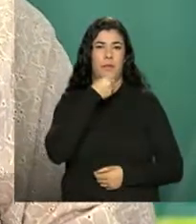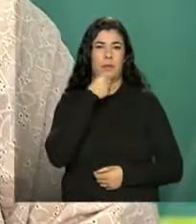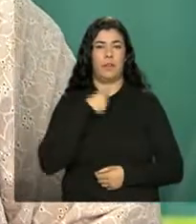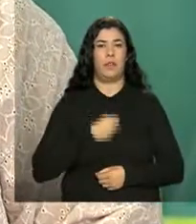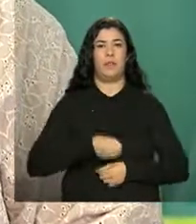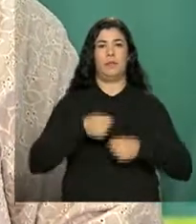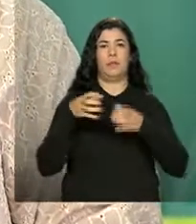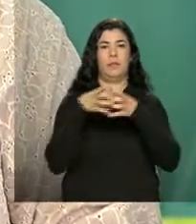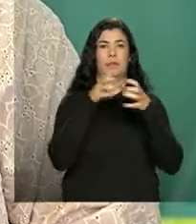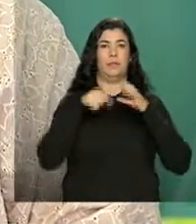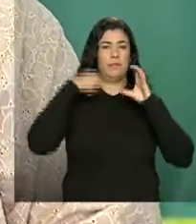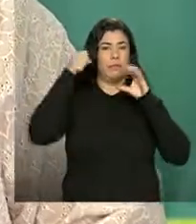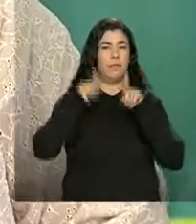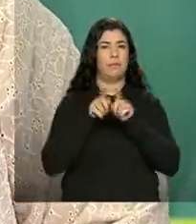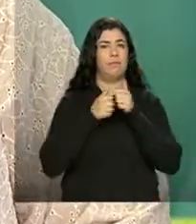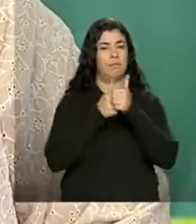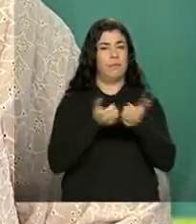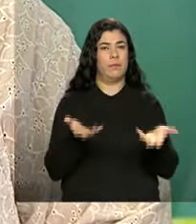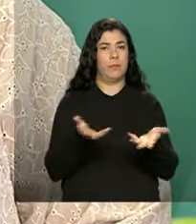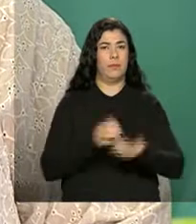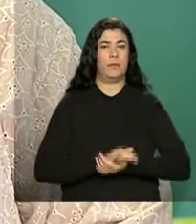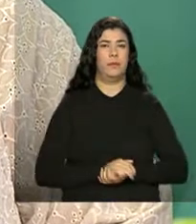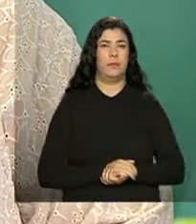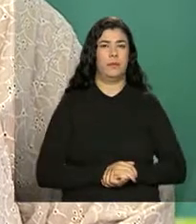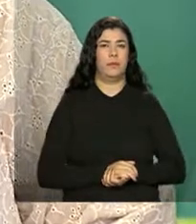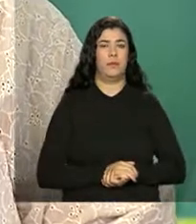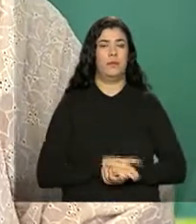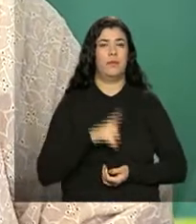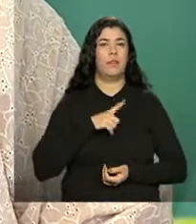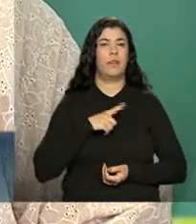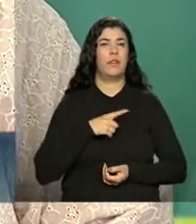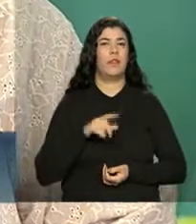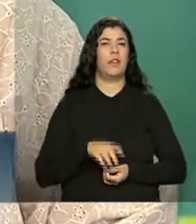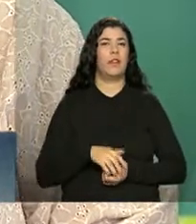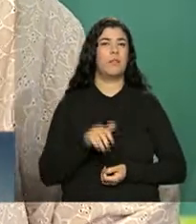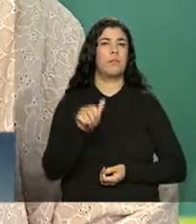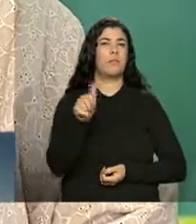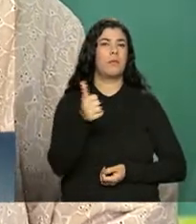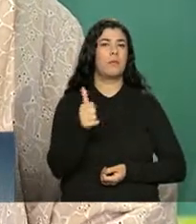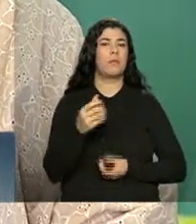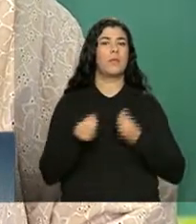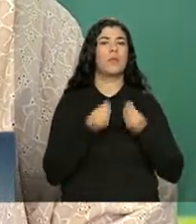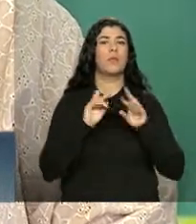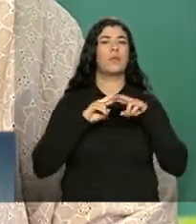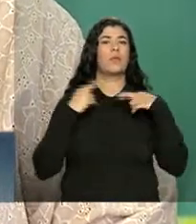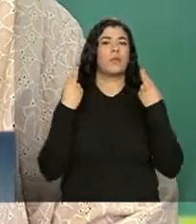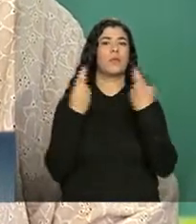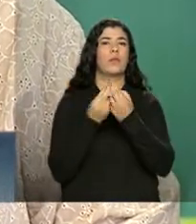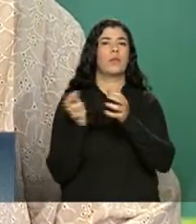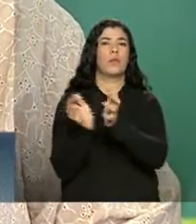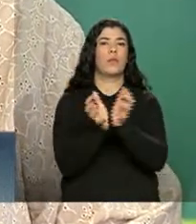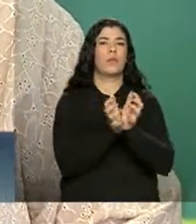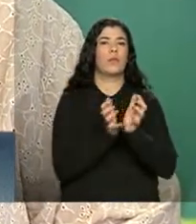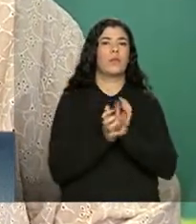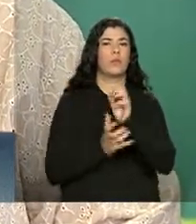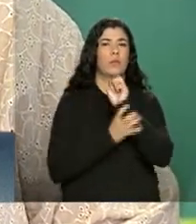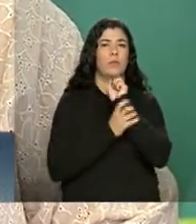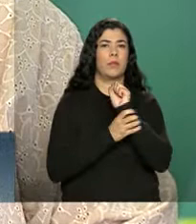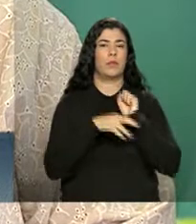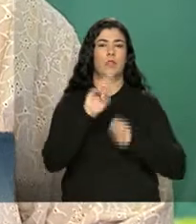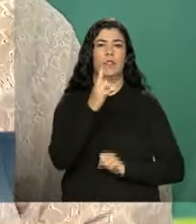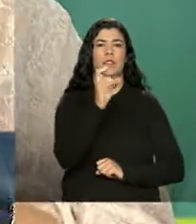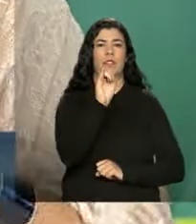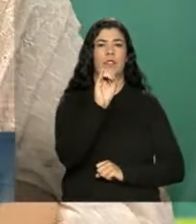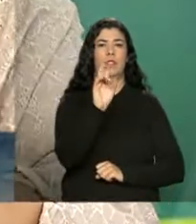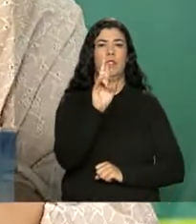à imprensa neste momento vamos acompanhar a nossa reunião do grupo de segurança nós temos aqui no